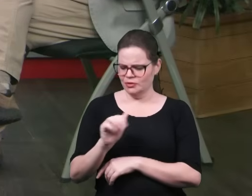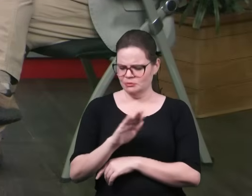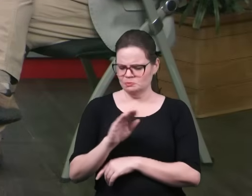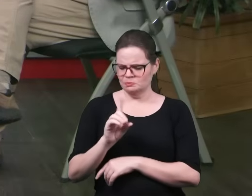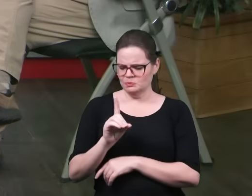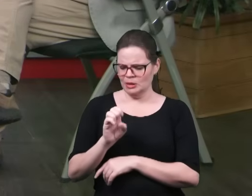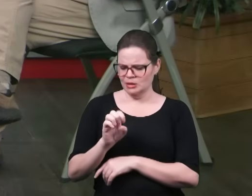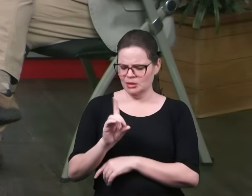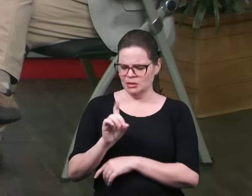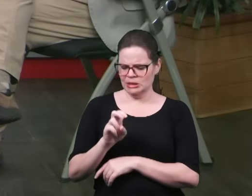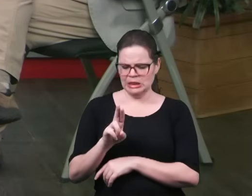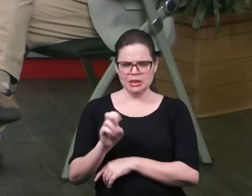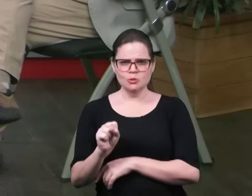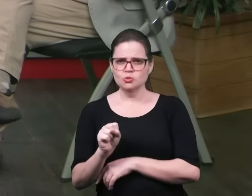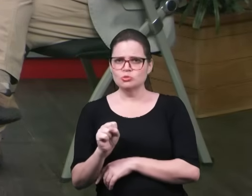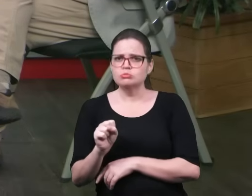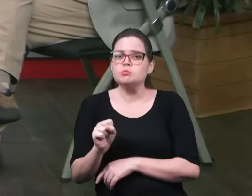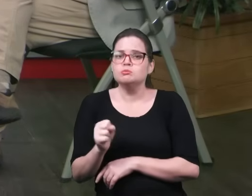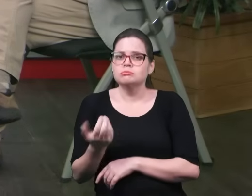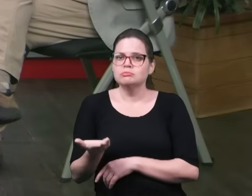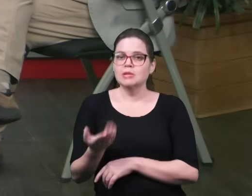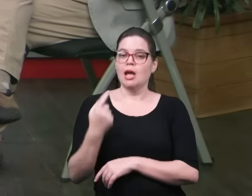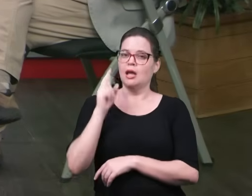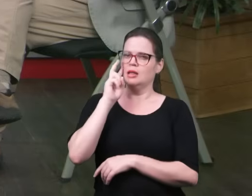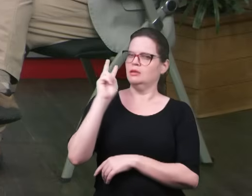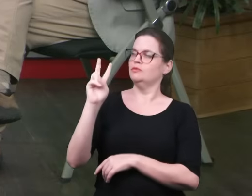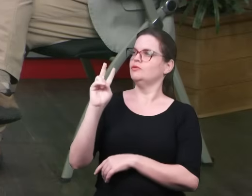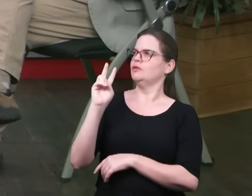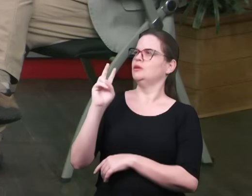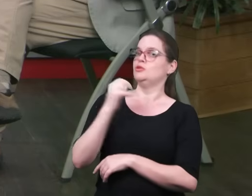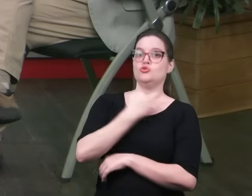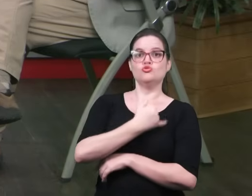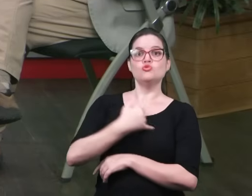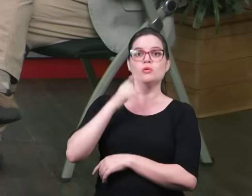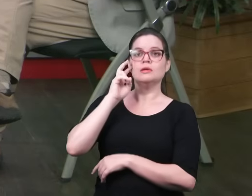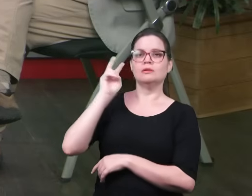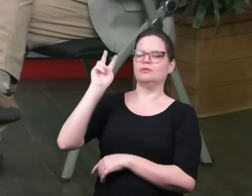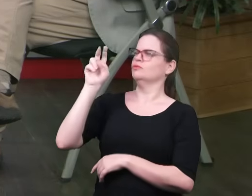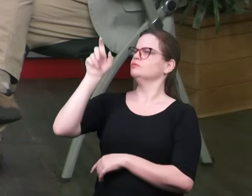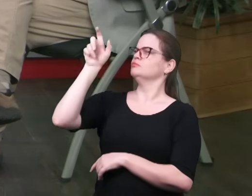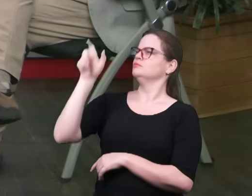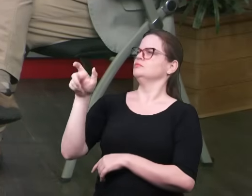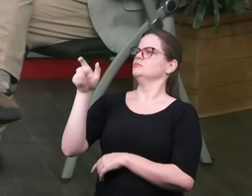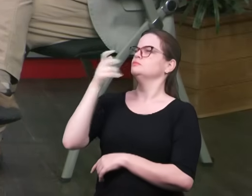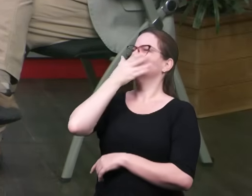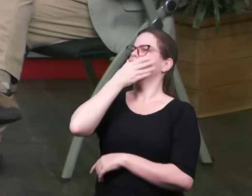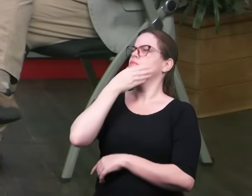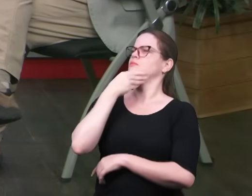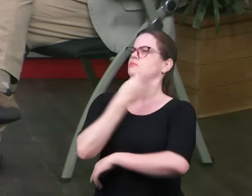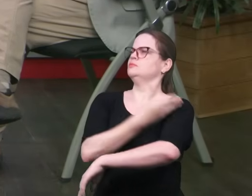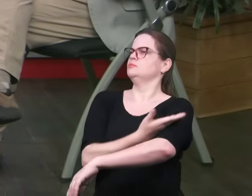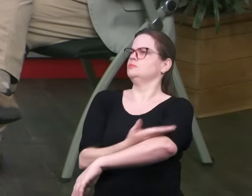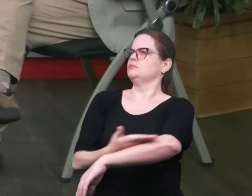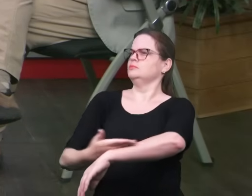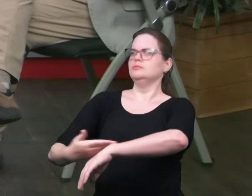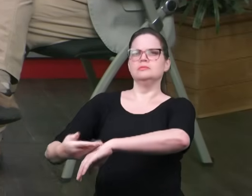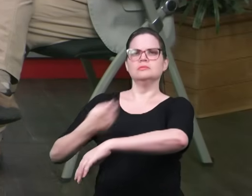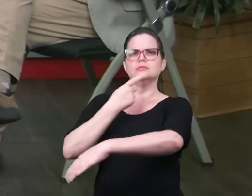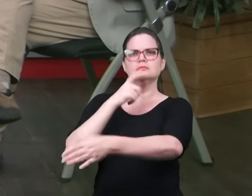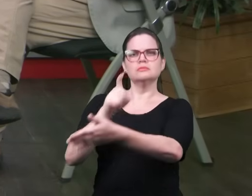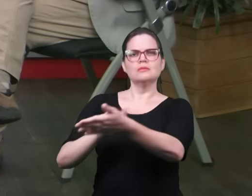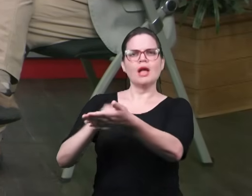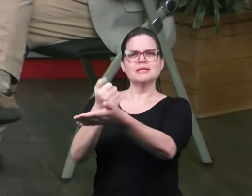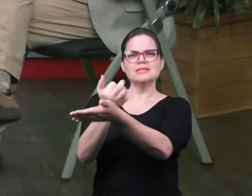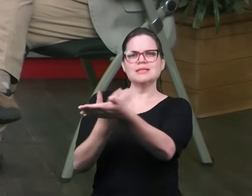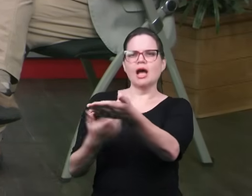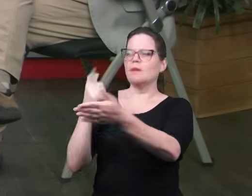a João, ele vê Jesus com as vestes salpicadas de sangue, e qual a relação que é o que se pede